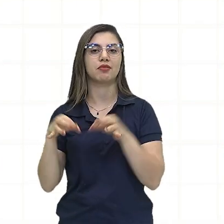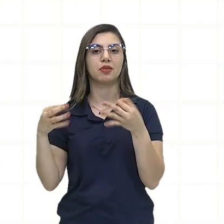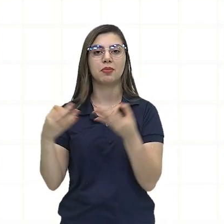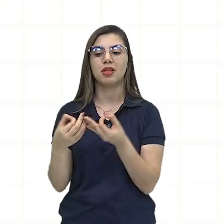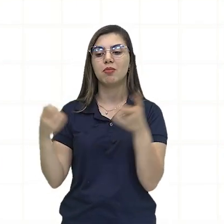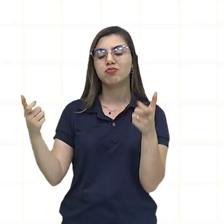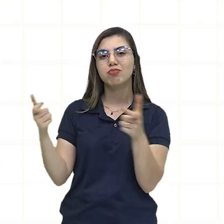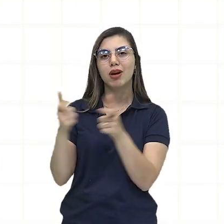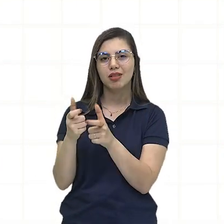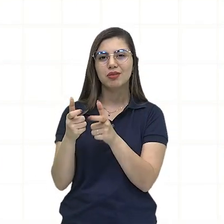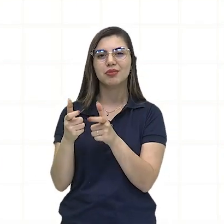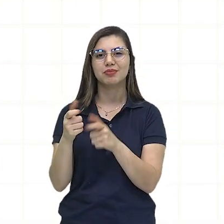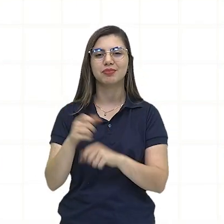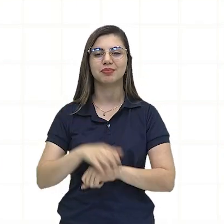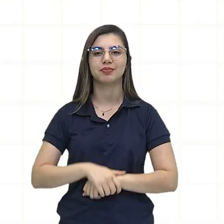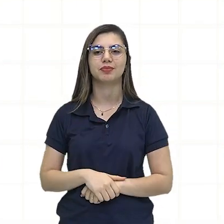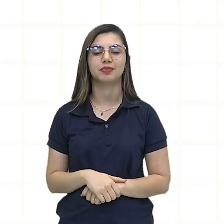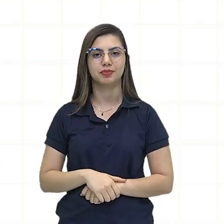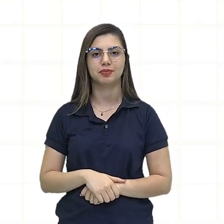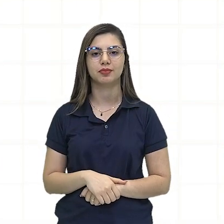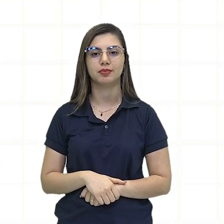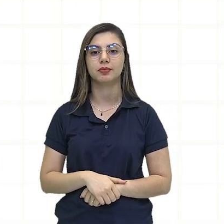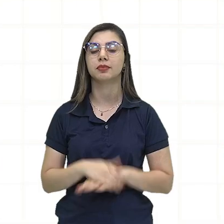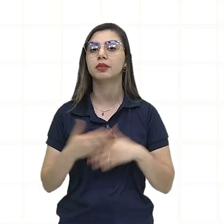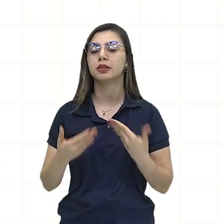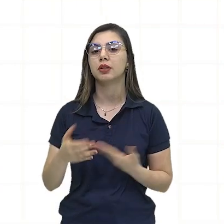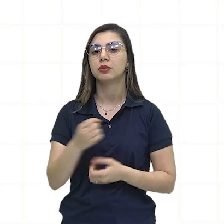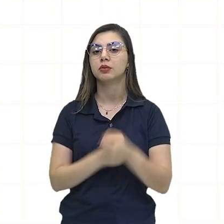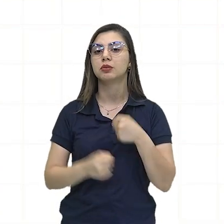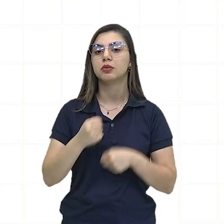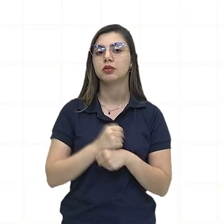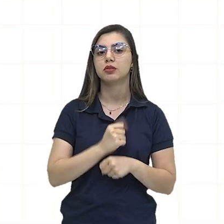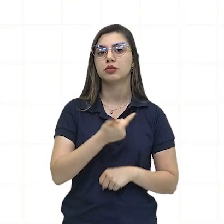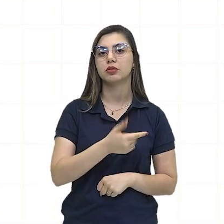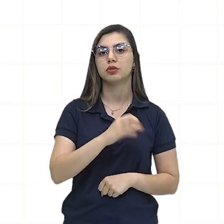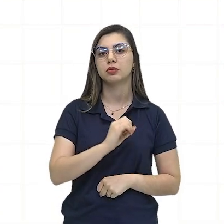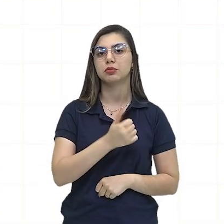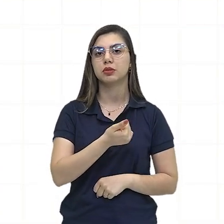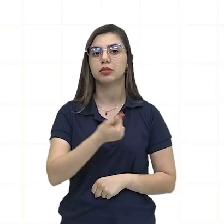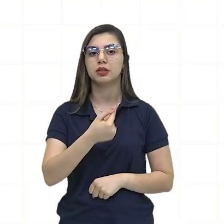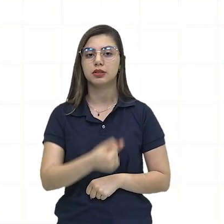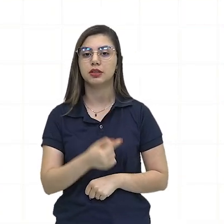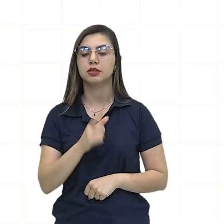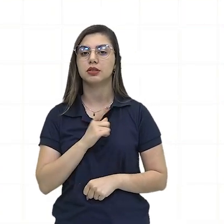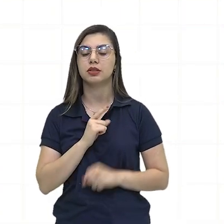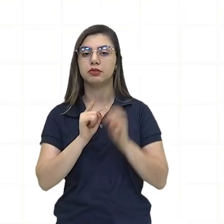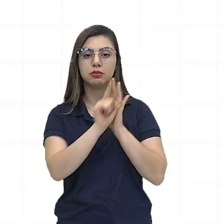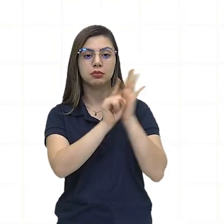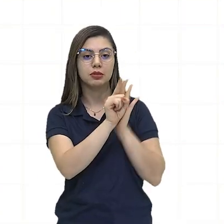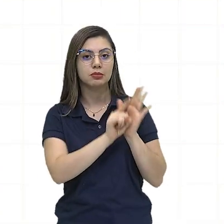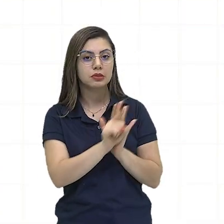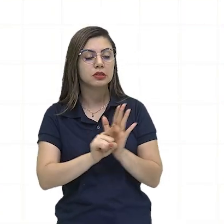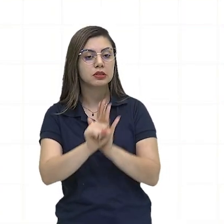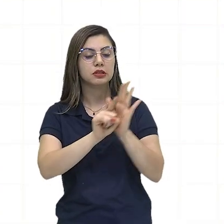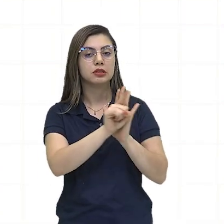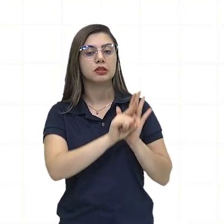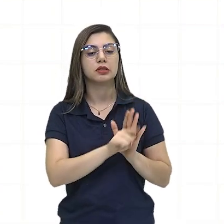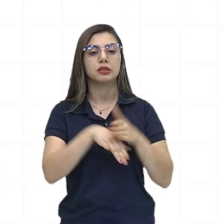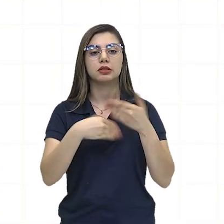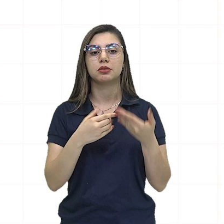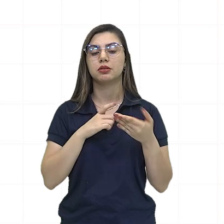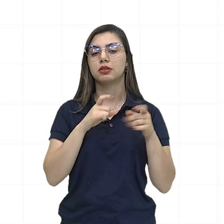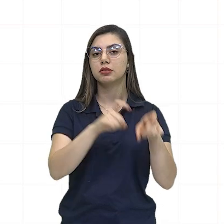agricultura familiar. Bom, gente, em 2017, de acordo com o censo, a agricultura